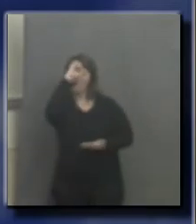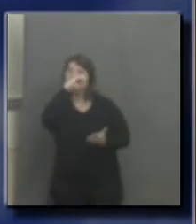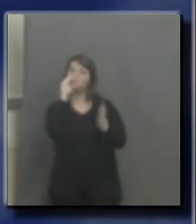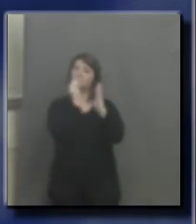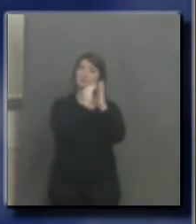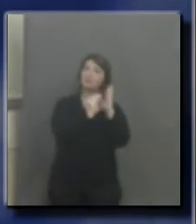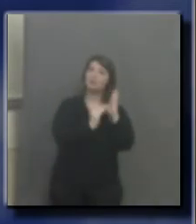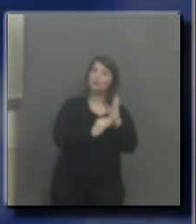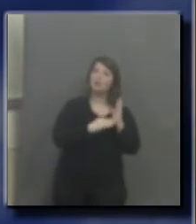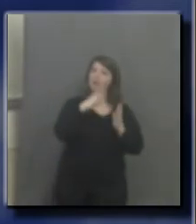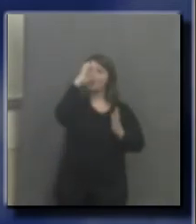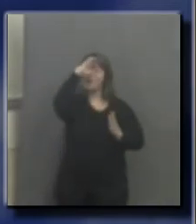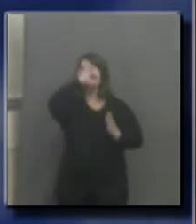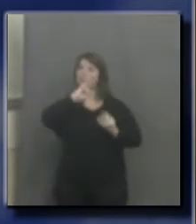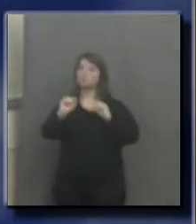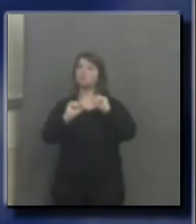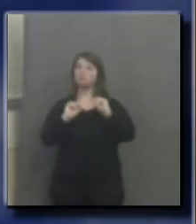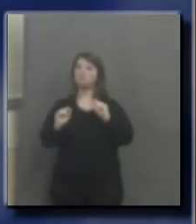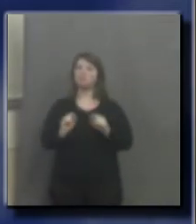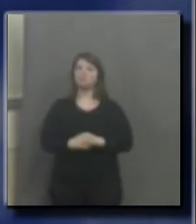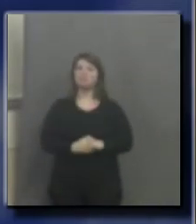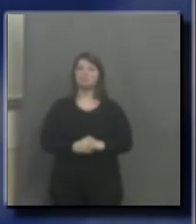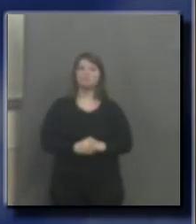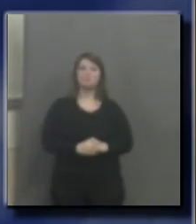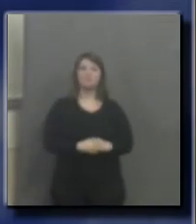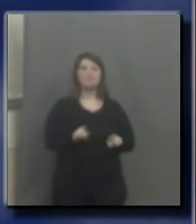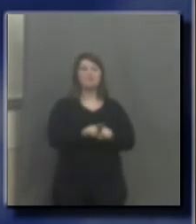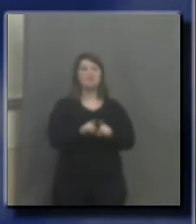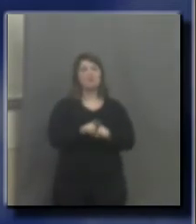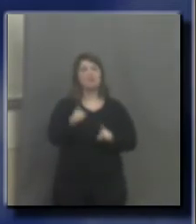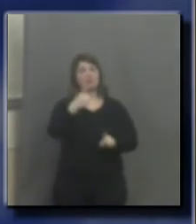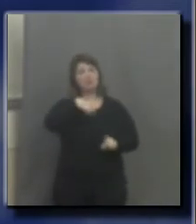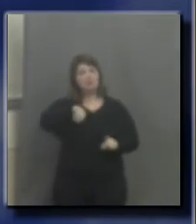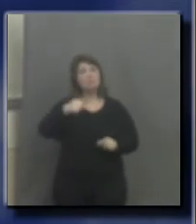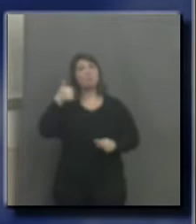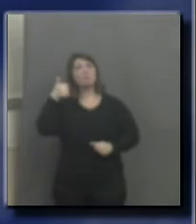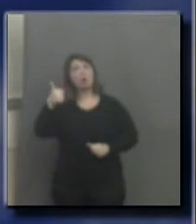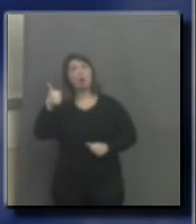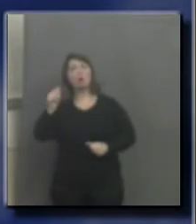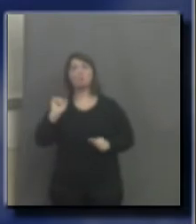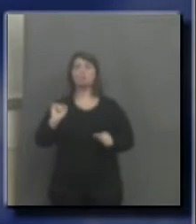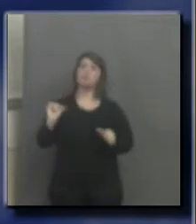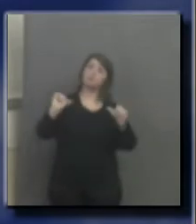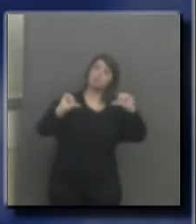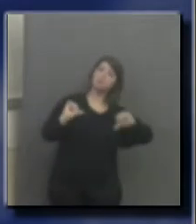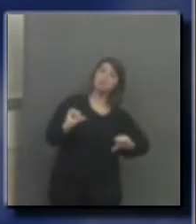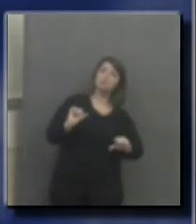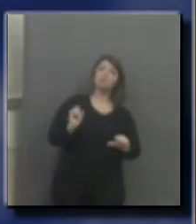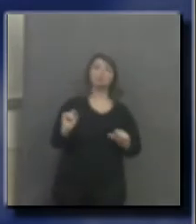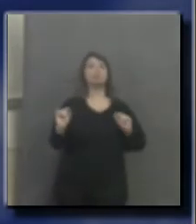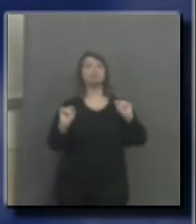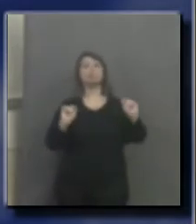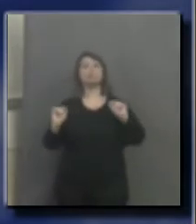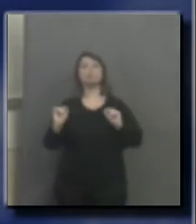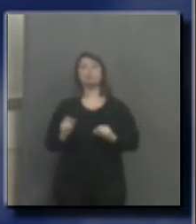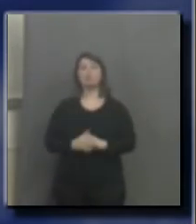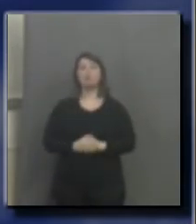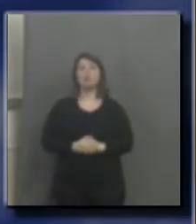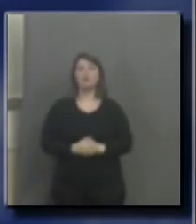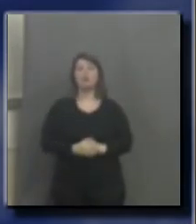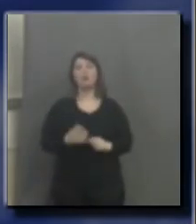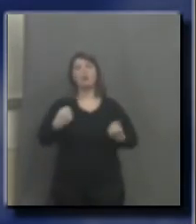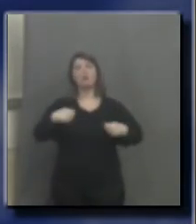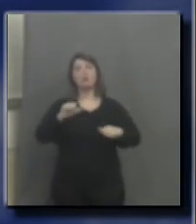dessas diretrizes, o que a gente considera que foi positivo, o que foi bom e o que a gente considera que não foi e o